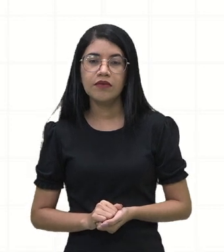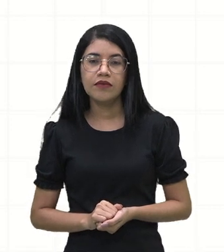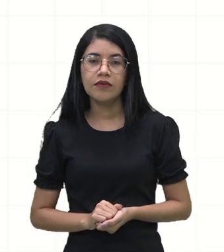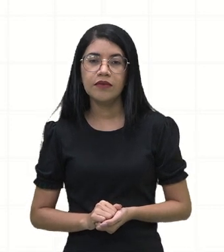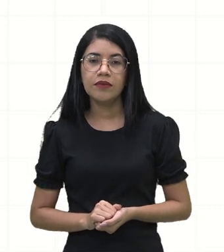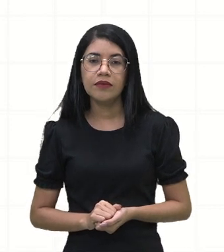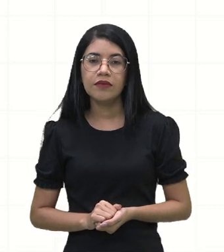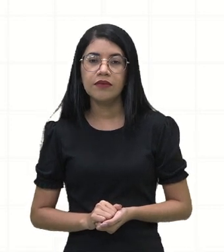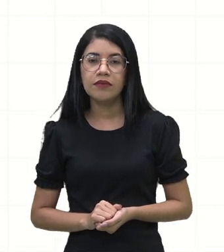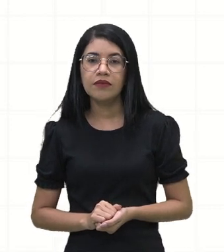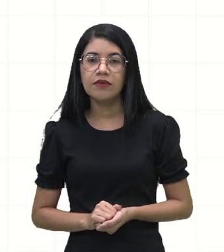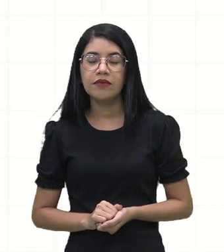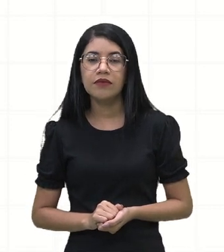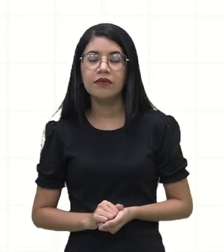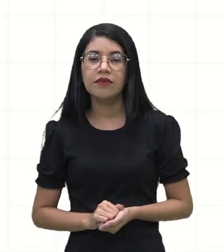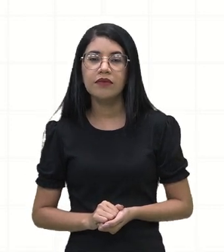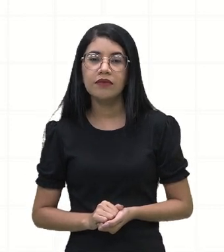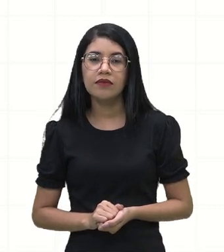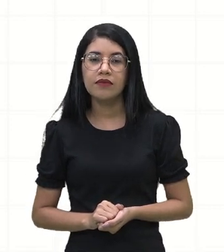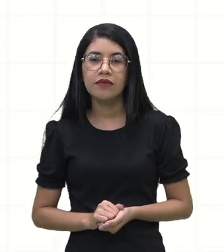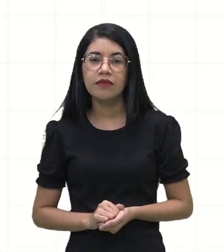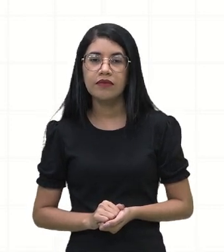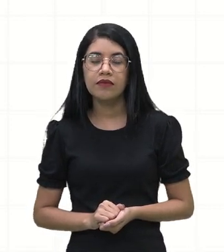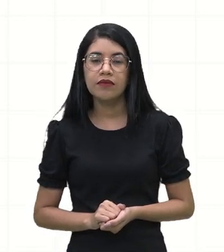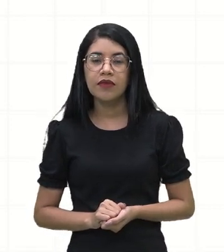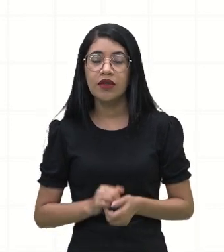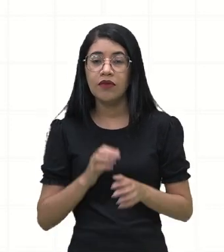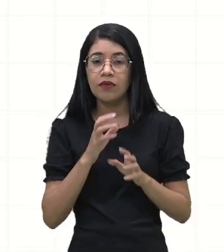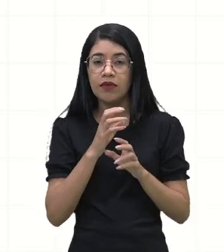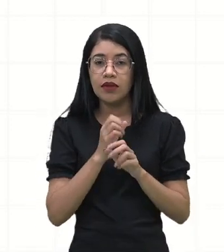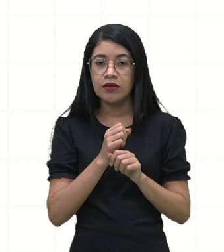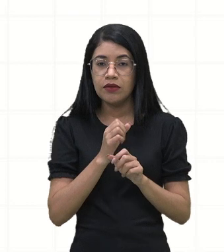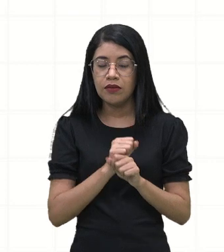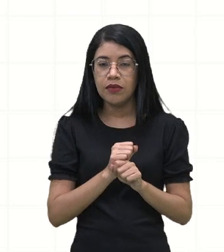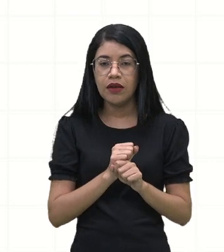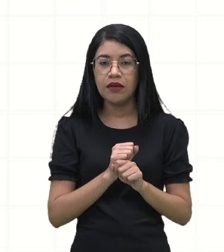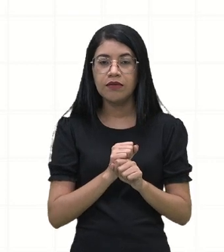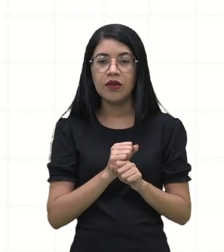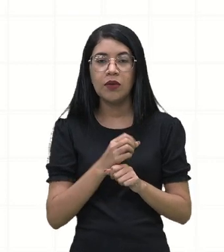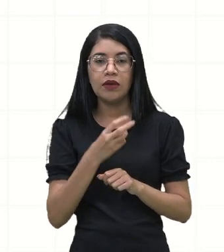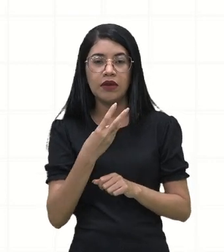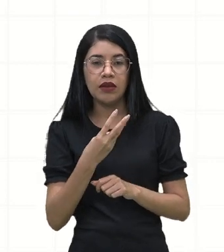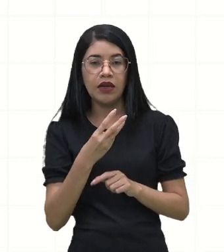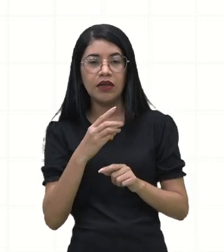daqui, ó? Né? A soma desse aqui vai dar